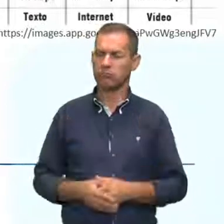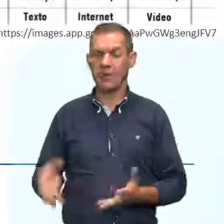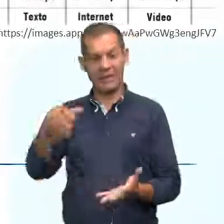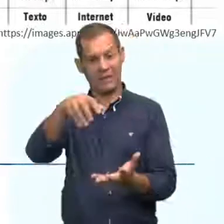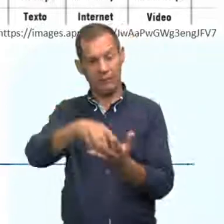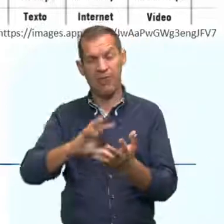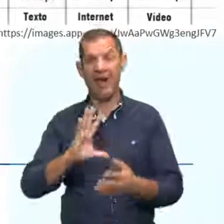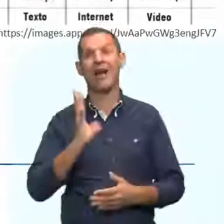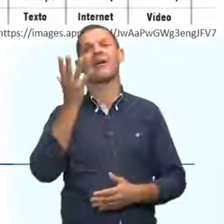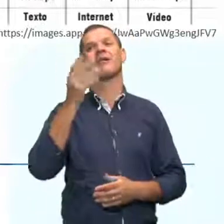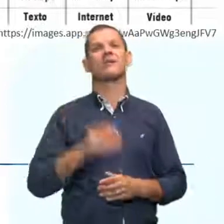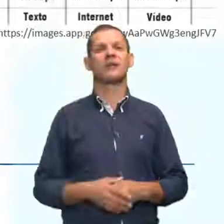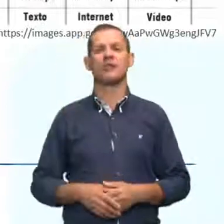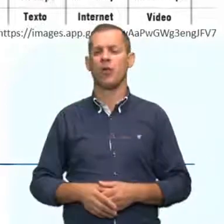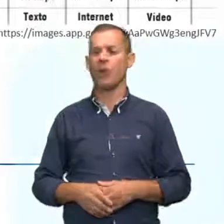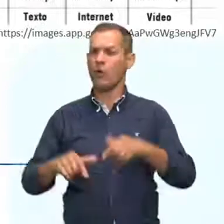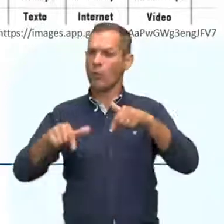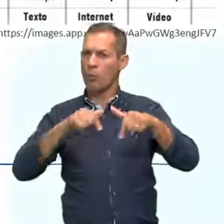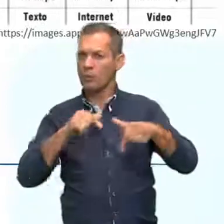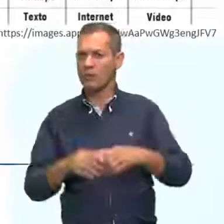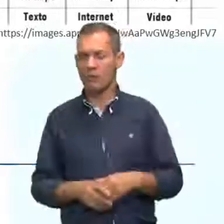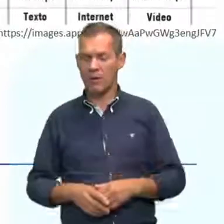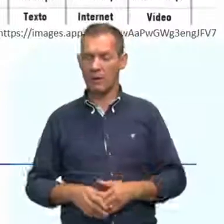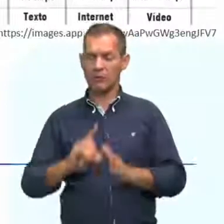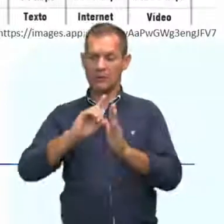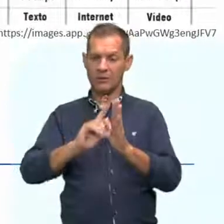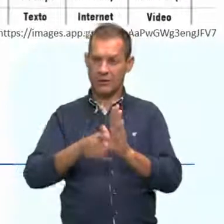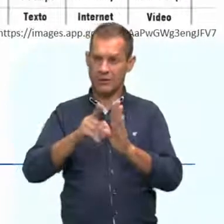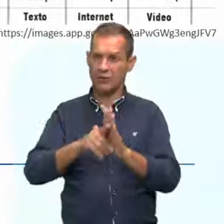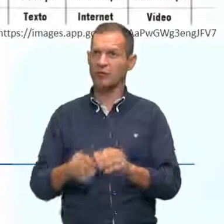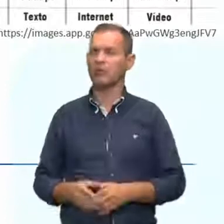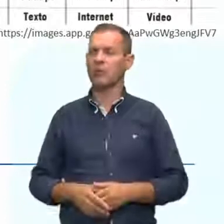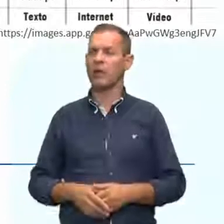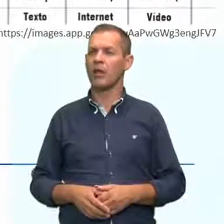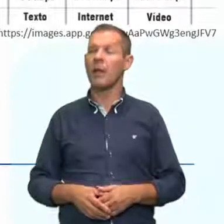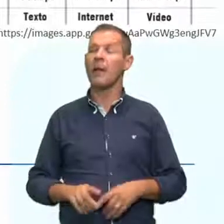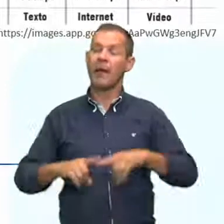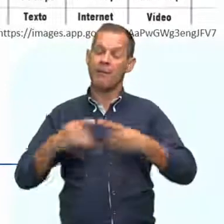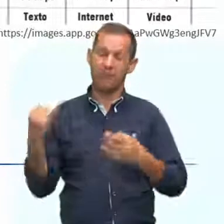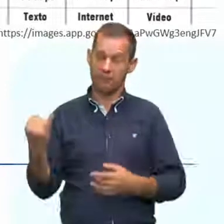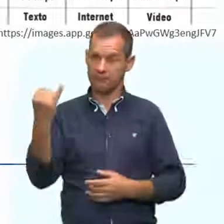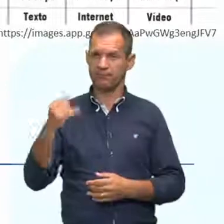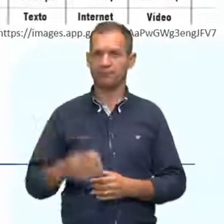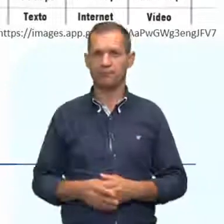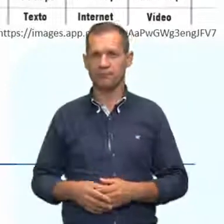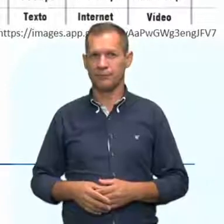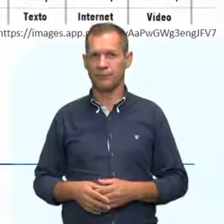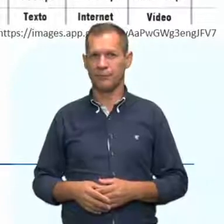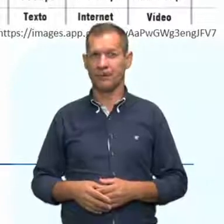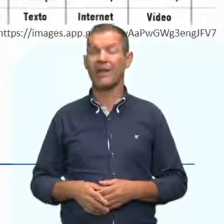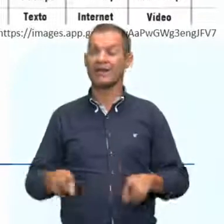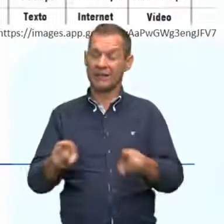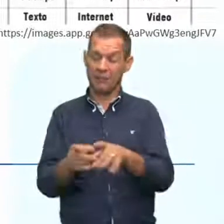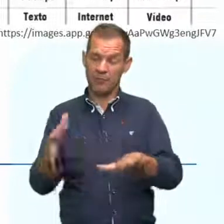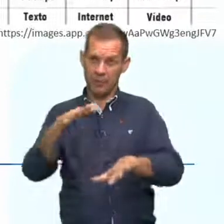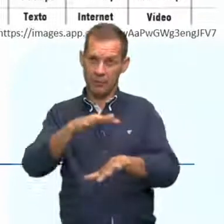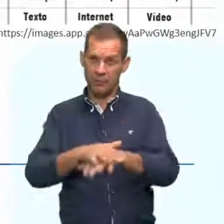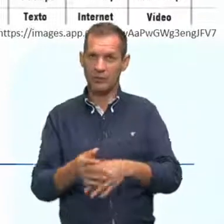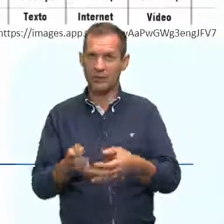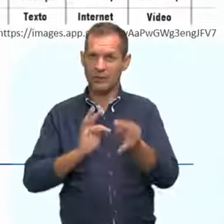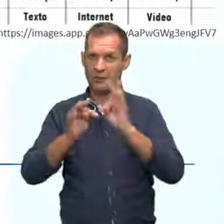a criptografia, para o trabalho do sinal, para a manipulação do sinal, então isso é muito importante. Foi introduzido também